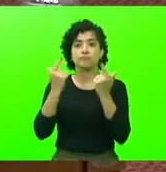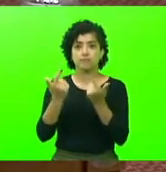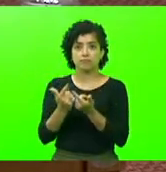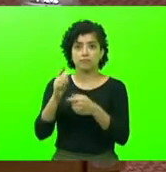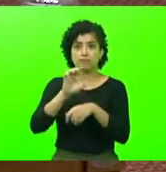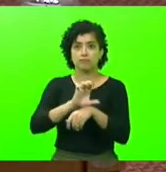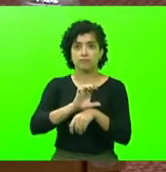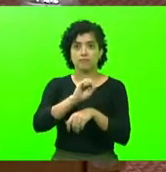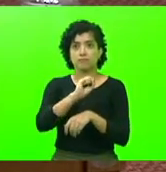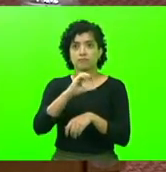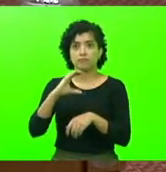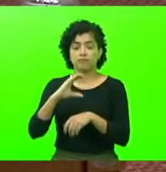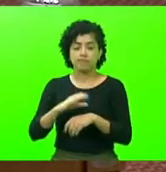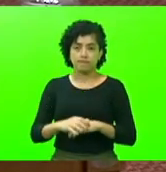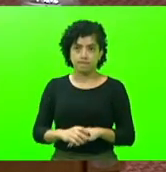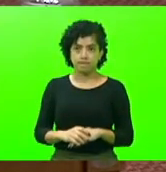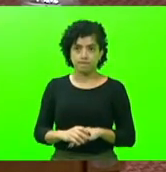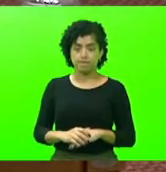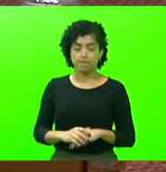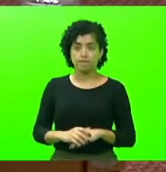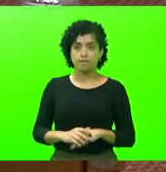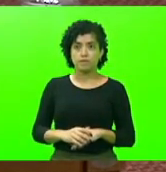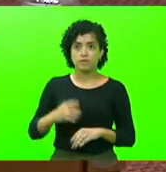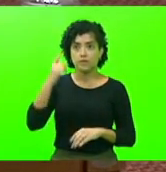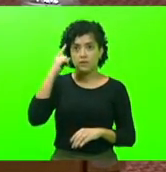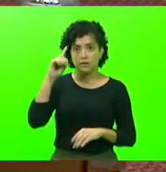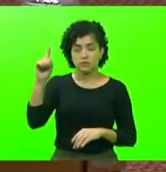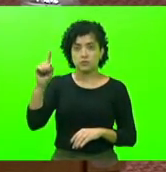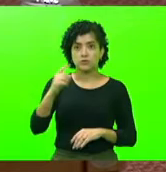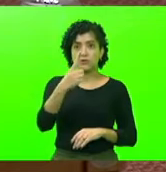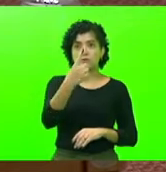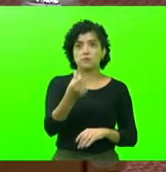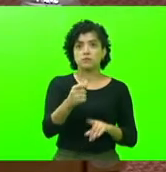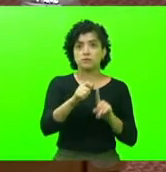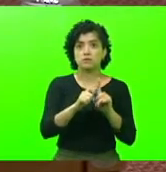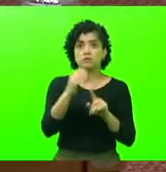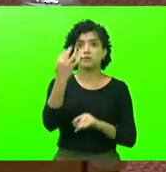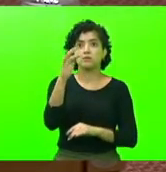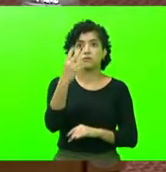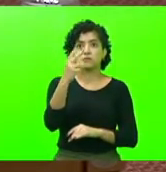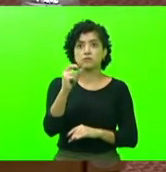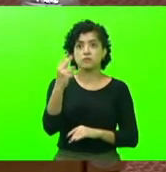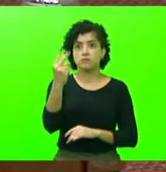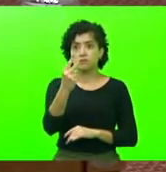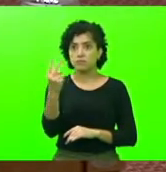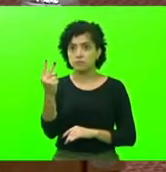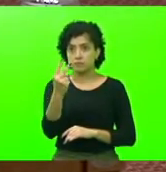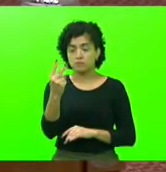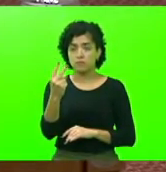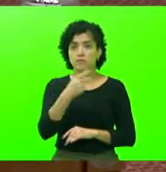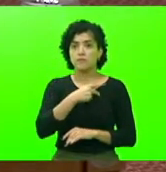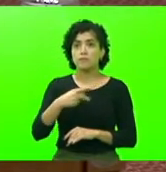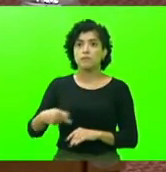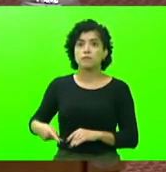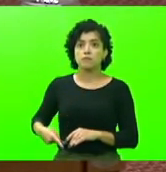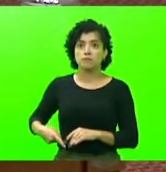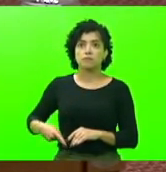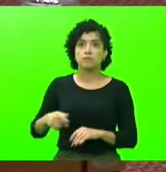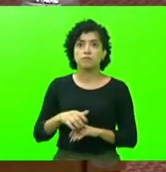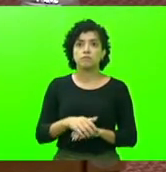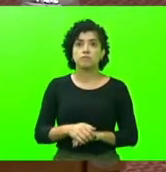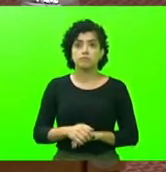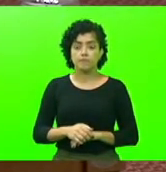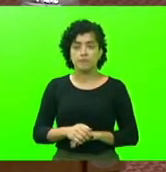Assembleia Legislativa do Estado de Santa Catarina, realizada em 16 de fevereiro de 2022. Presidência, deputado